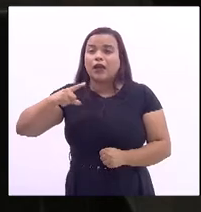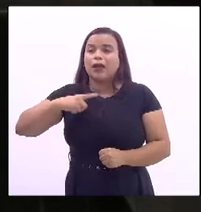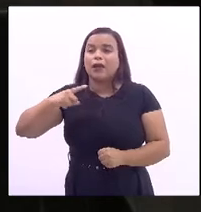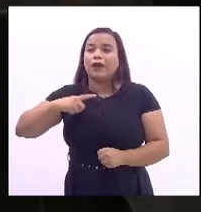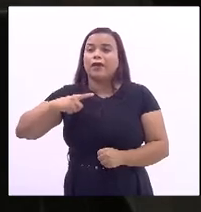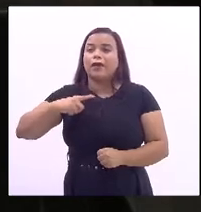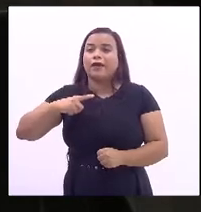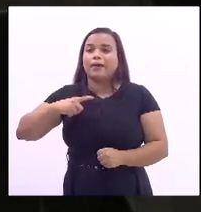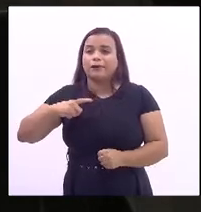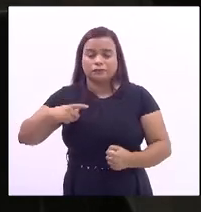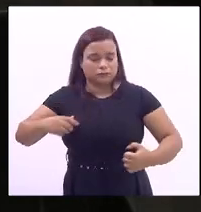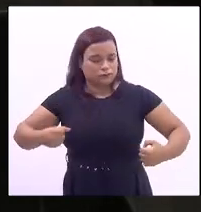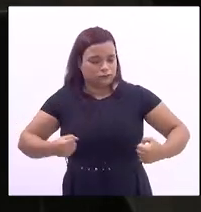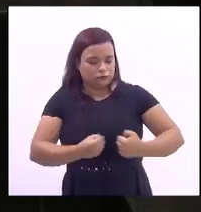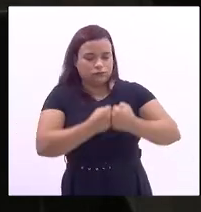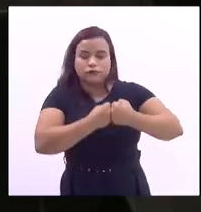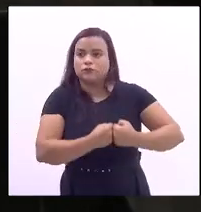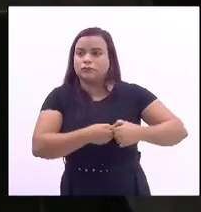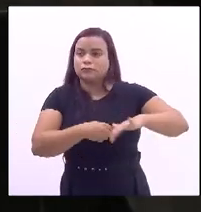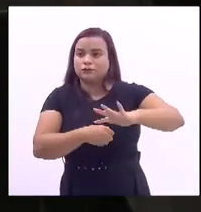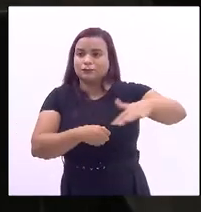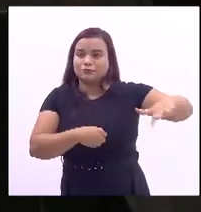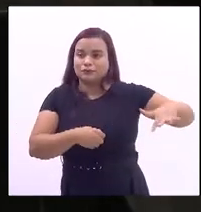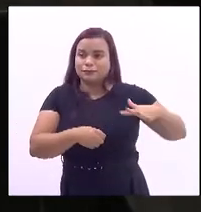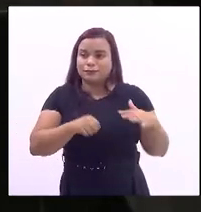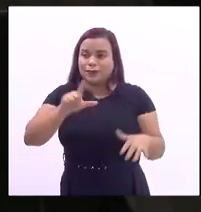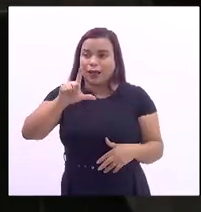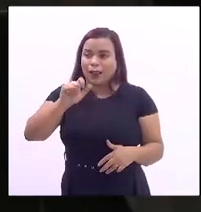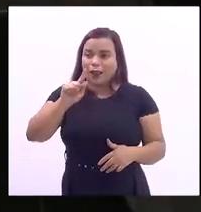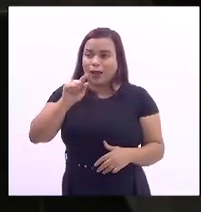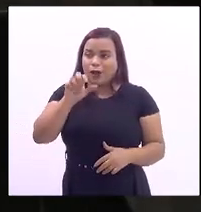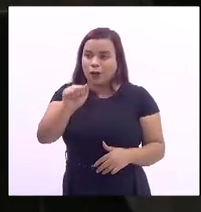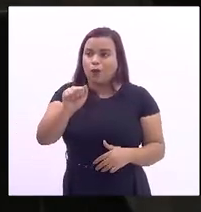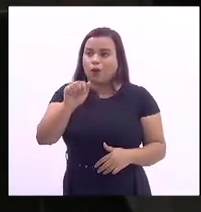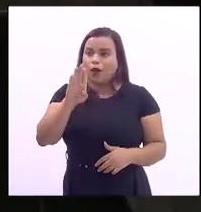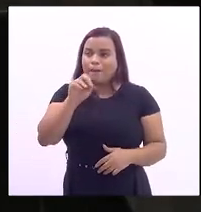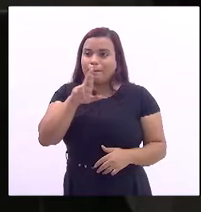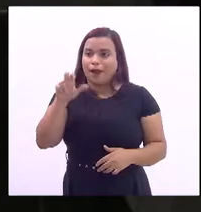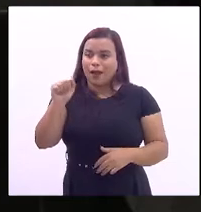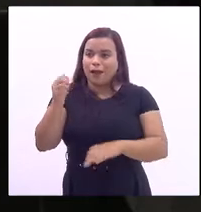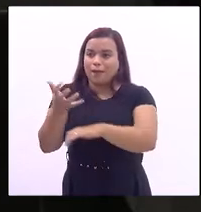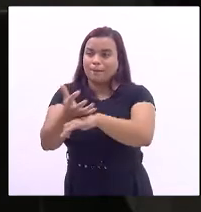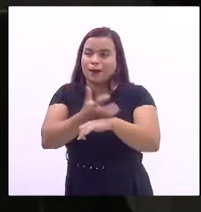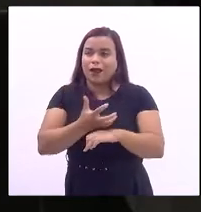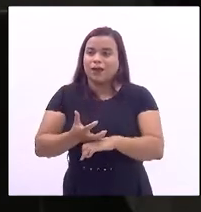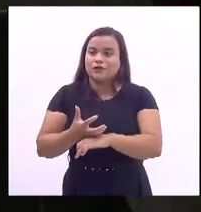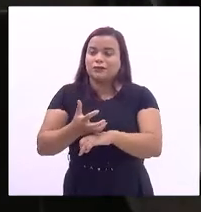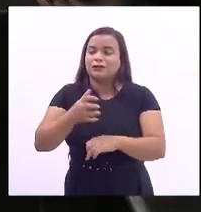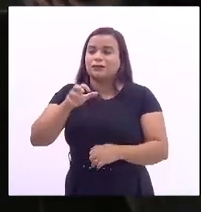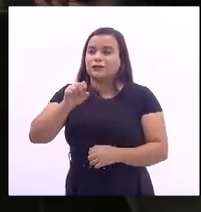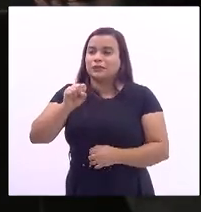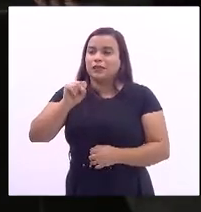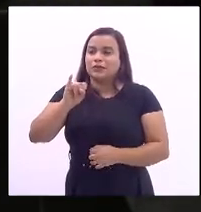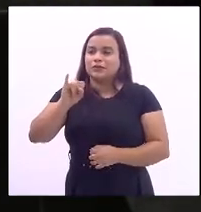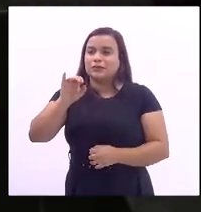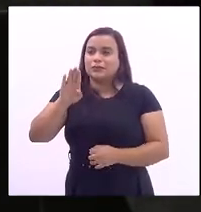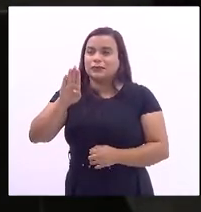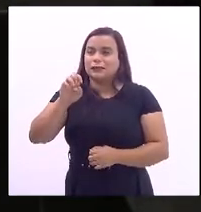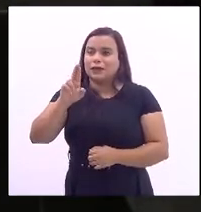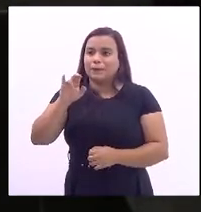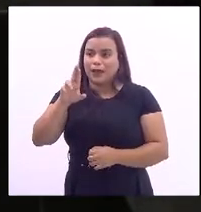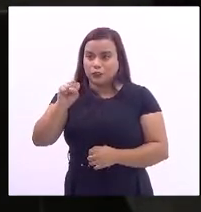e com a lagoa/ali na altura da praça sibélius onde era o